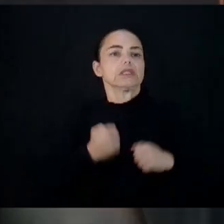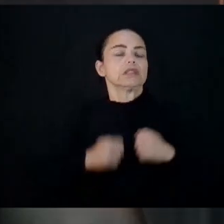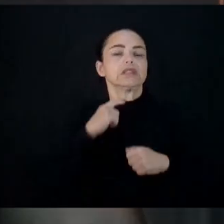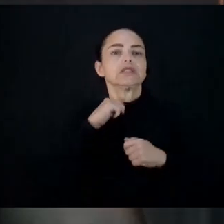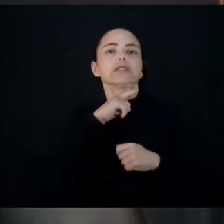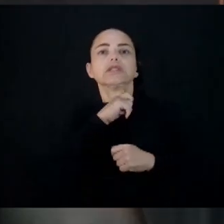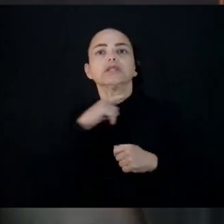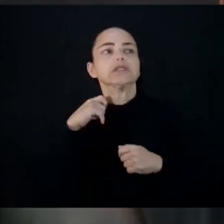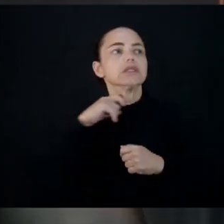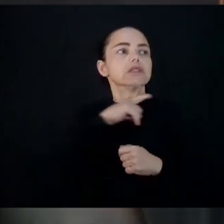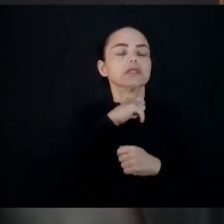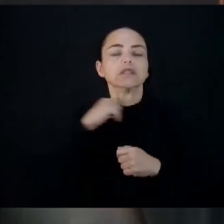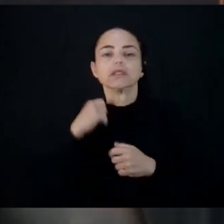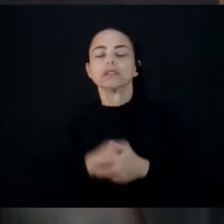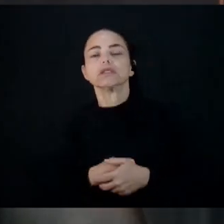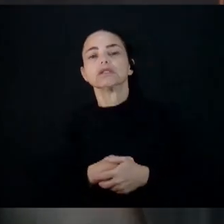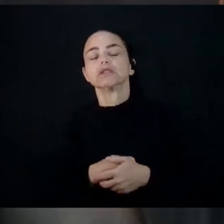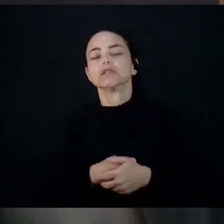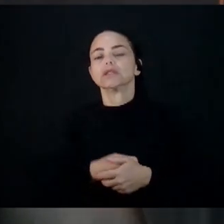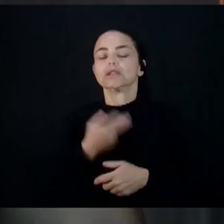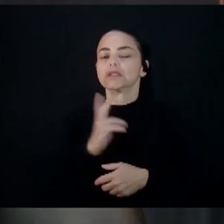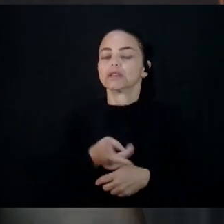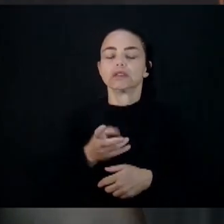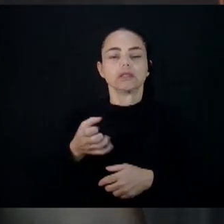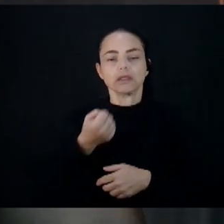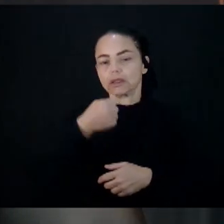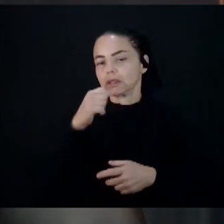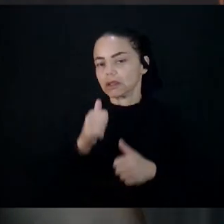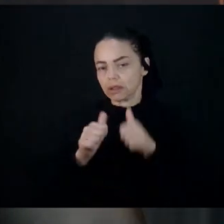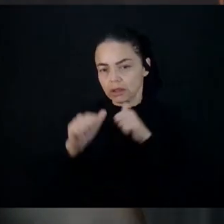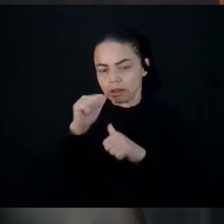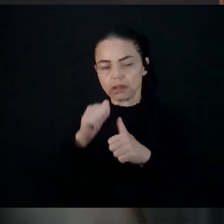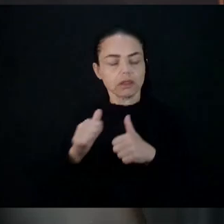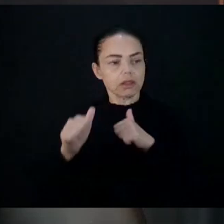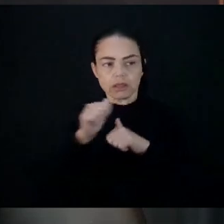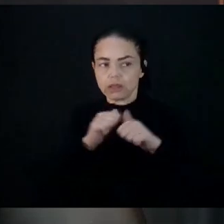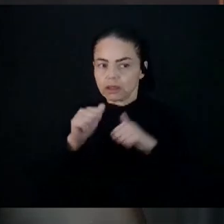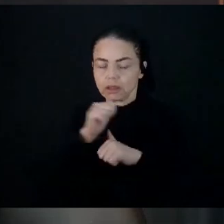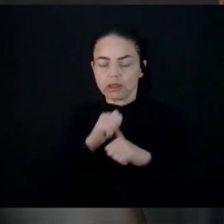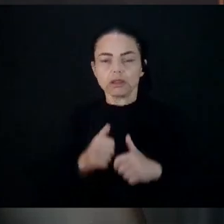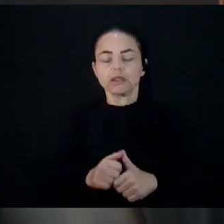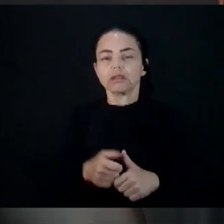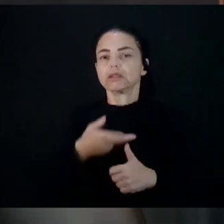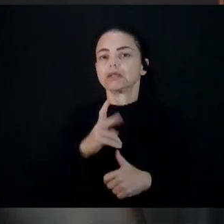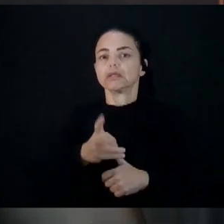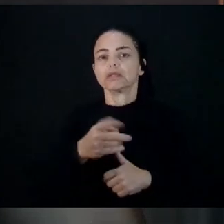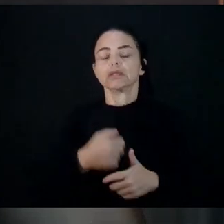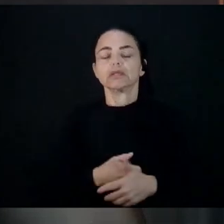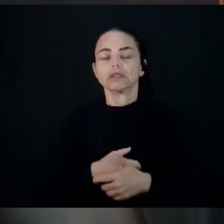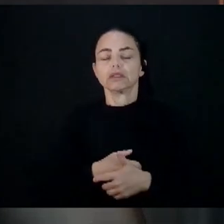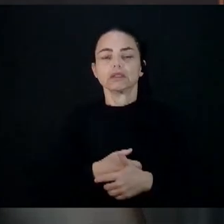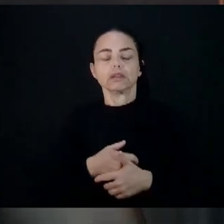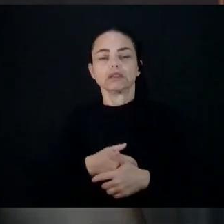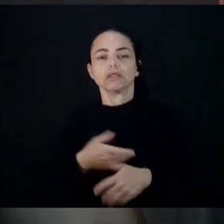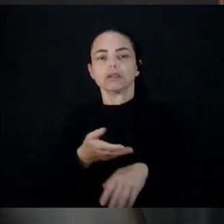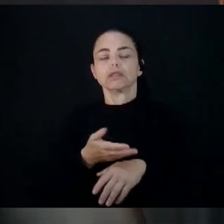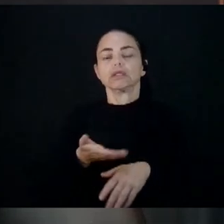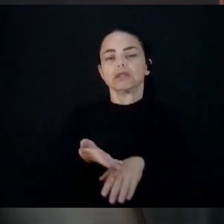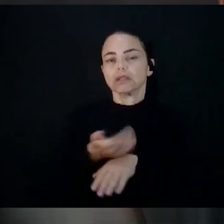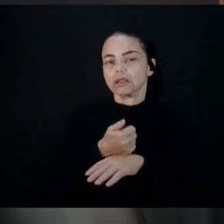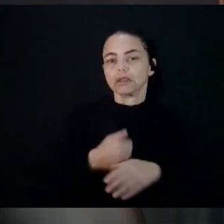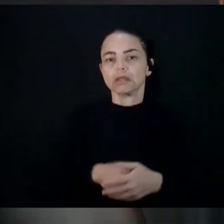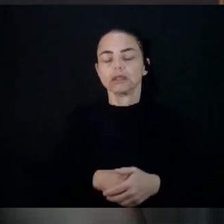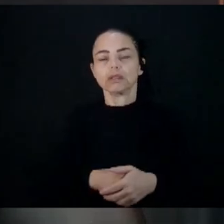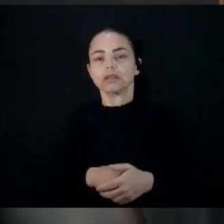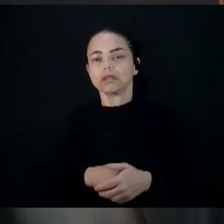que é? A pessoa vai precisando beber cada vez mais para conseguir ter aquele mesmo efeito que o álcool tinha antes. Então é muito comum a pessoa que bebe